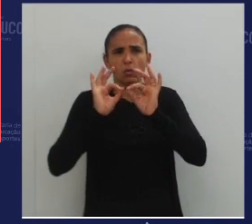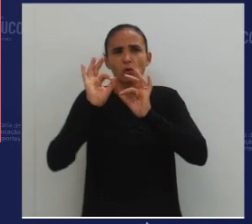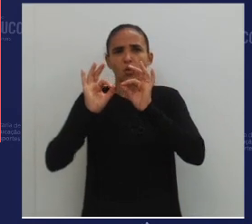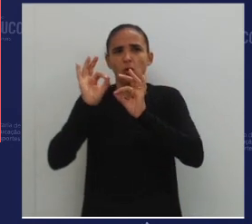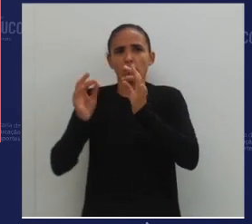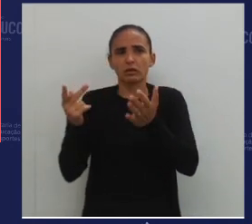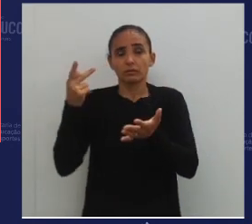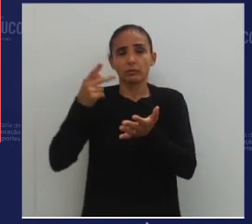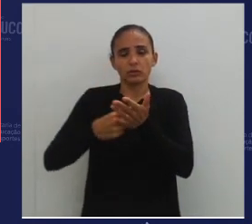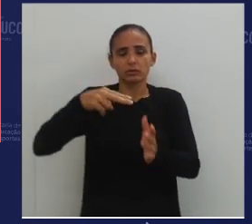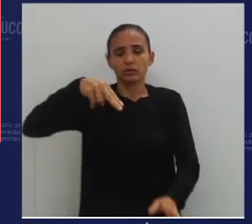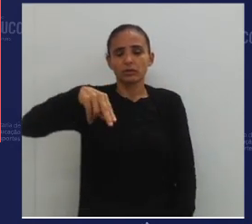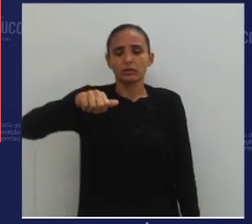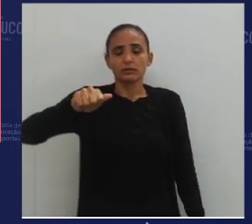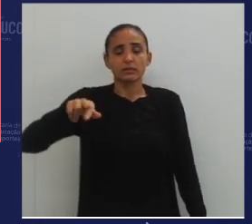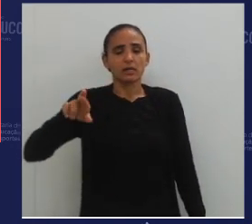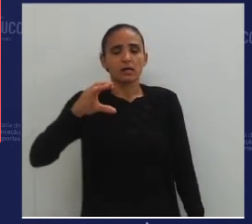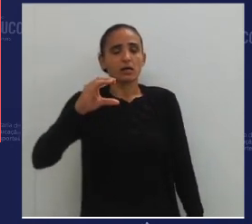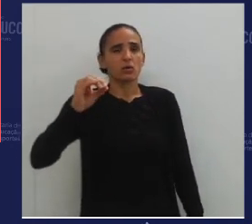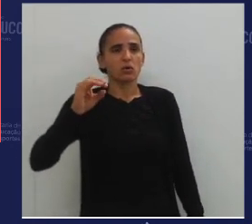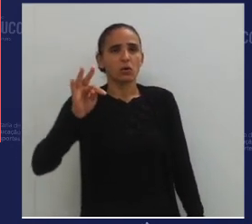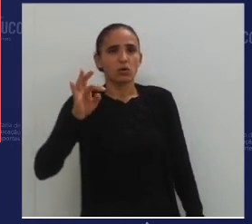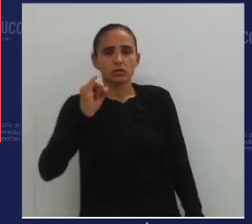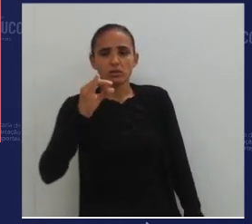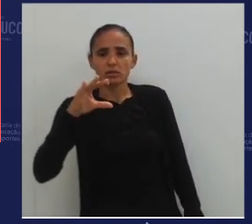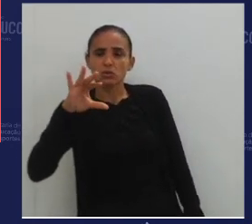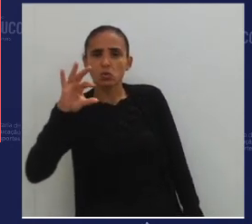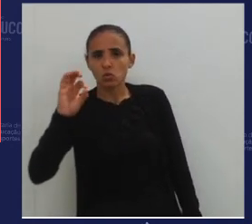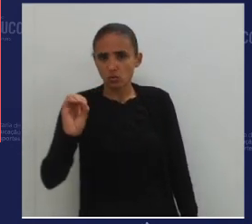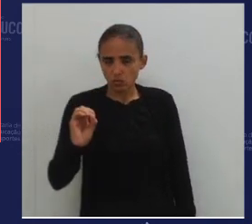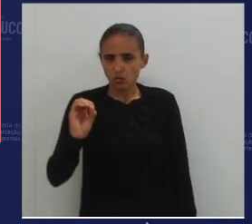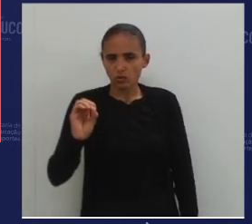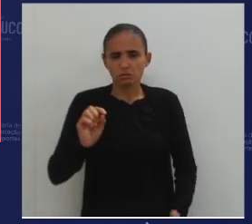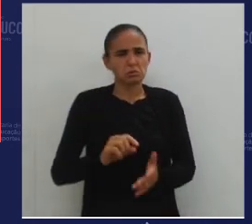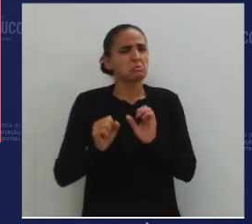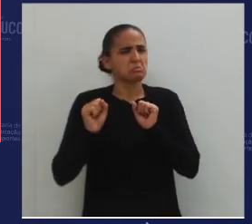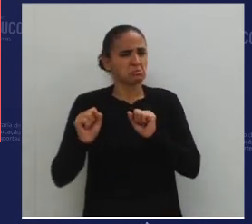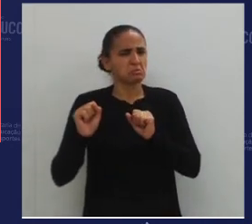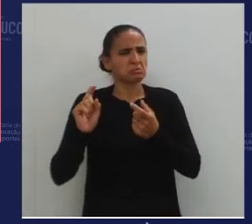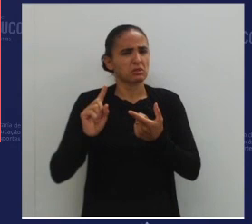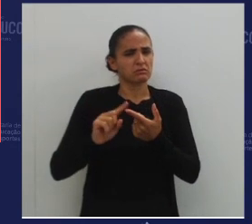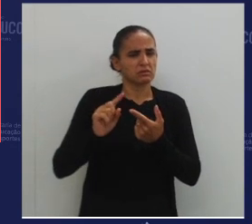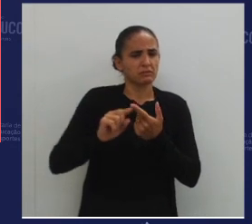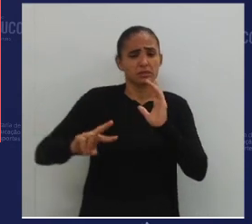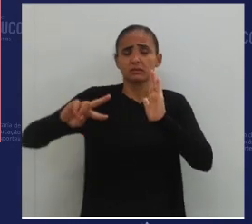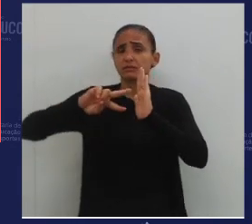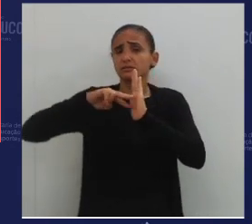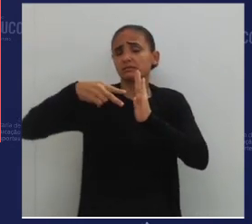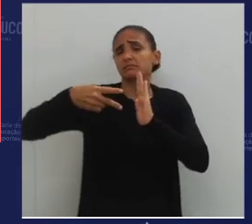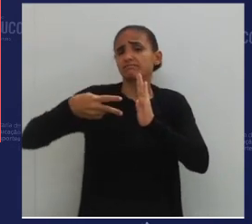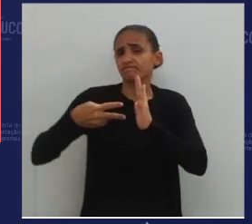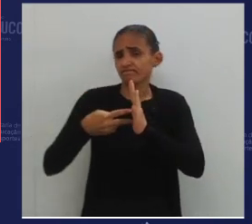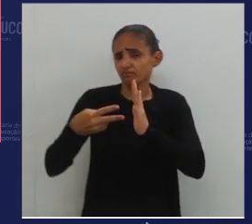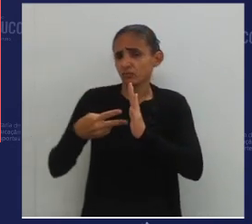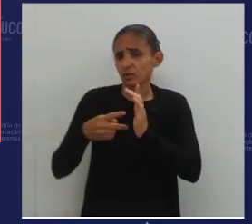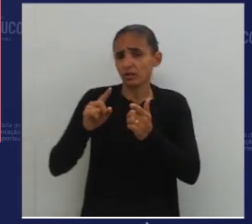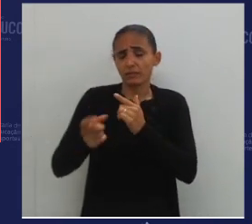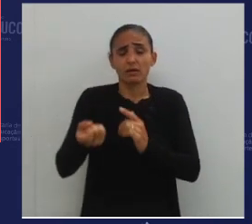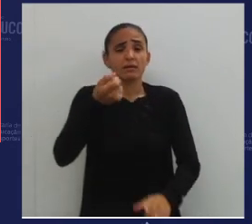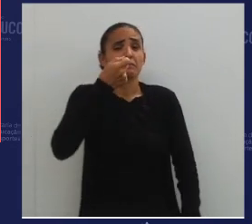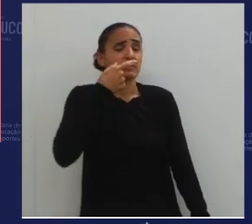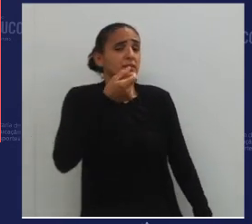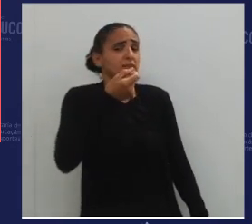subtipos de substâncias que são psicoativas, mas podem também referir, aí